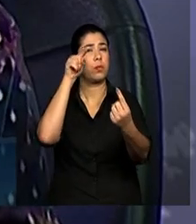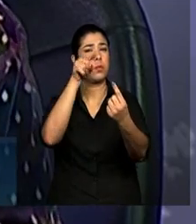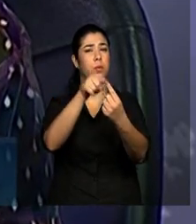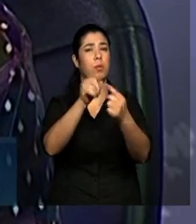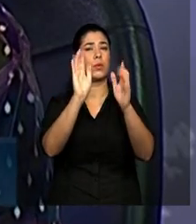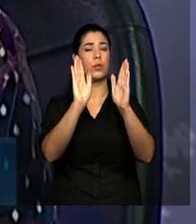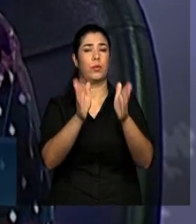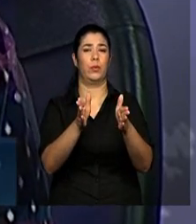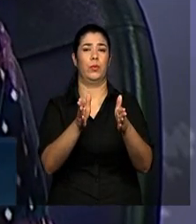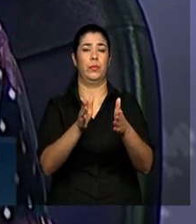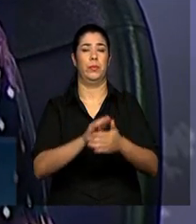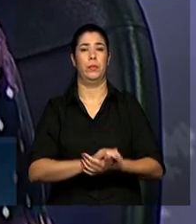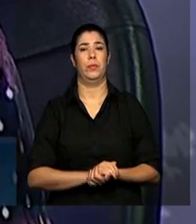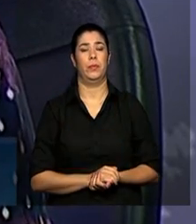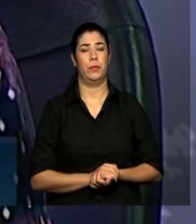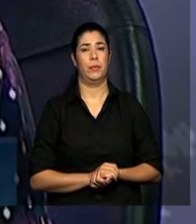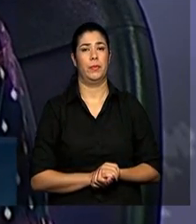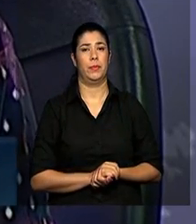Então,